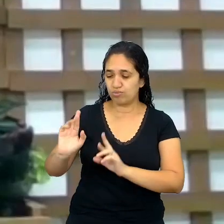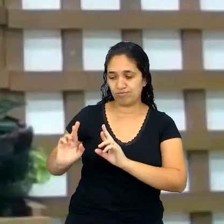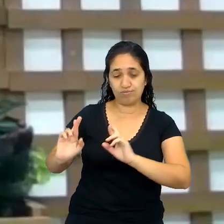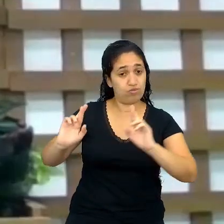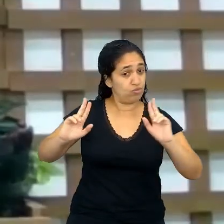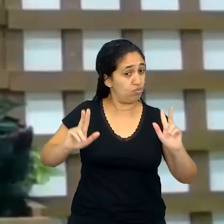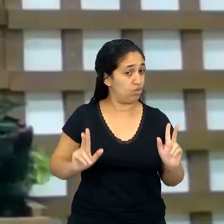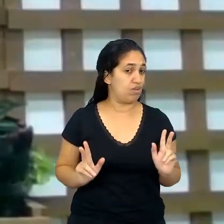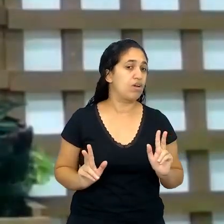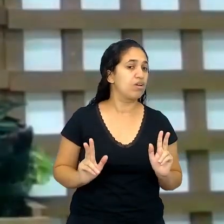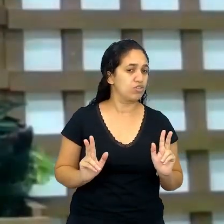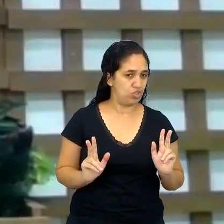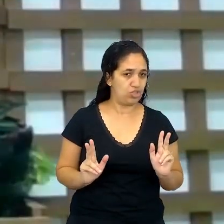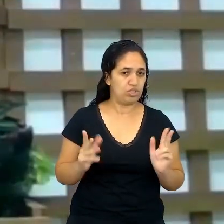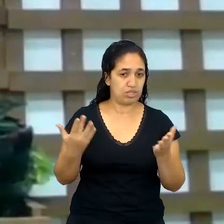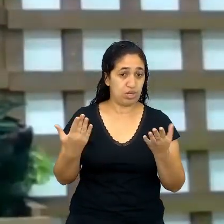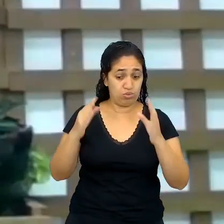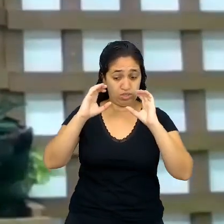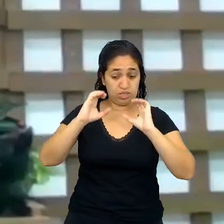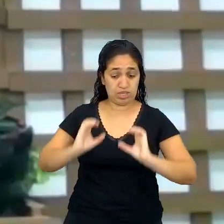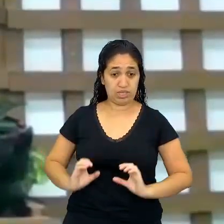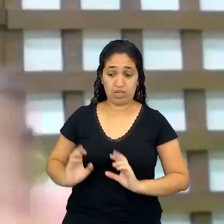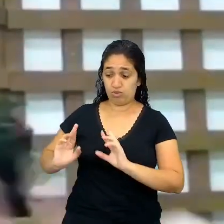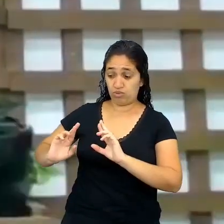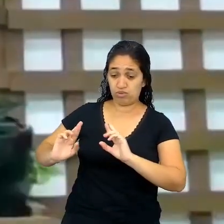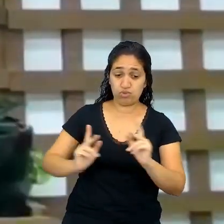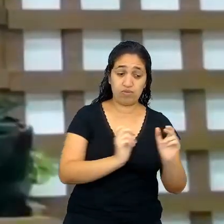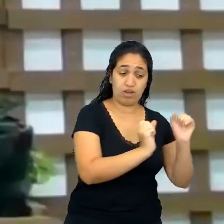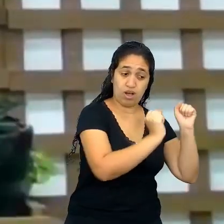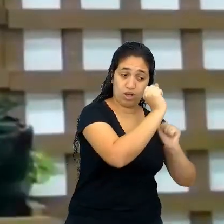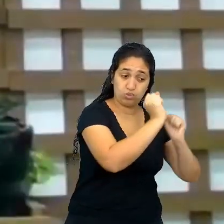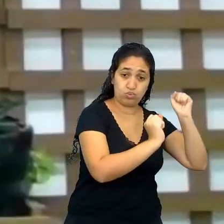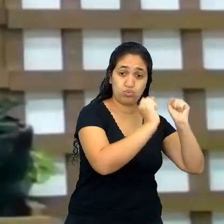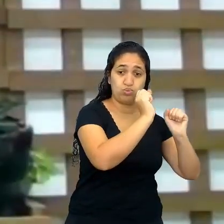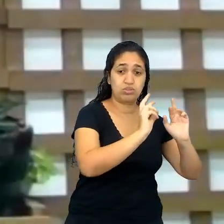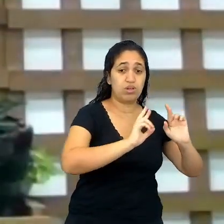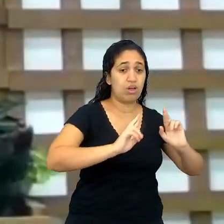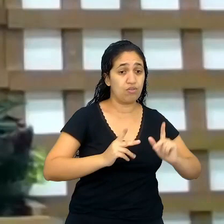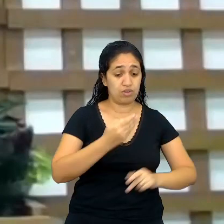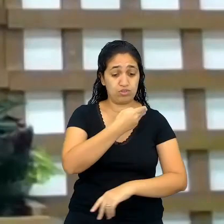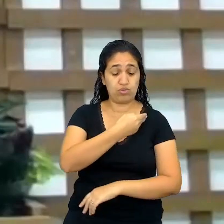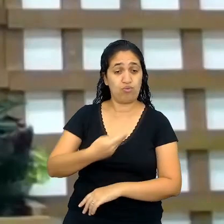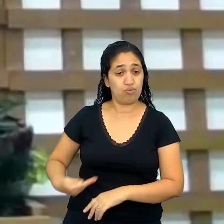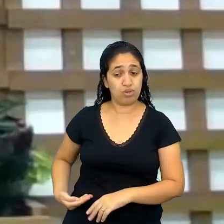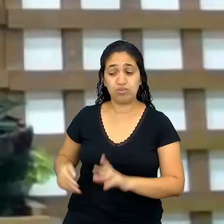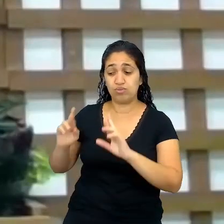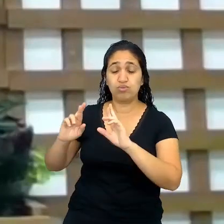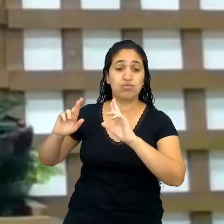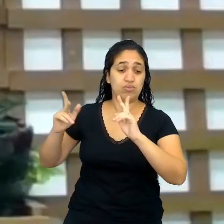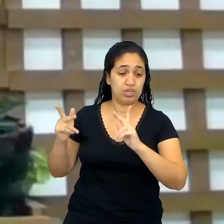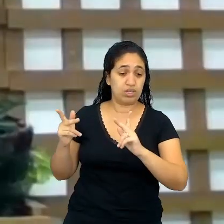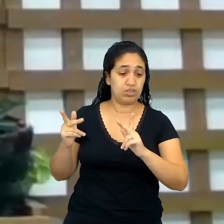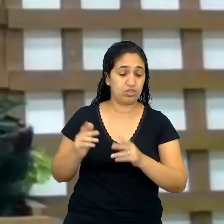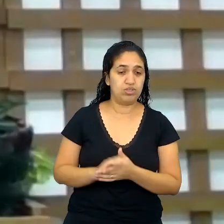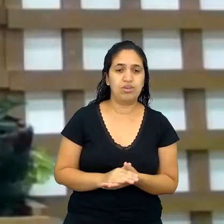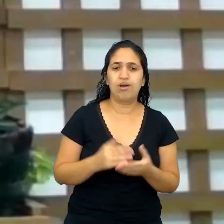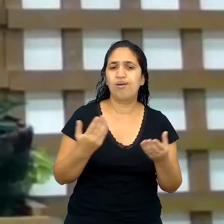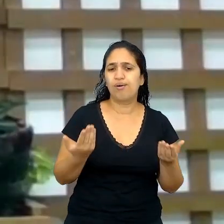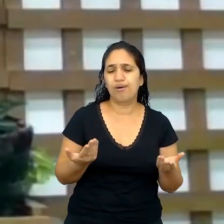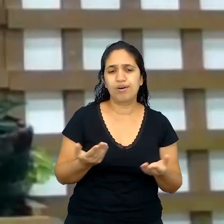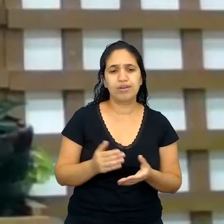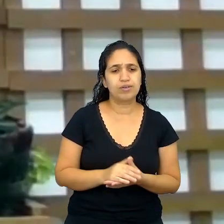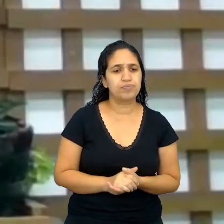diferente, né? O peso do cidadão é diferente do peso de uma indústria, do peso de um governo, mas a gente não pode, por conta